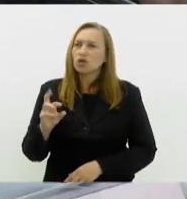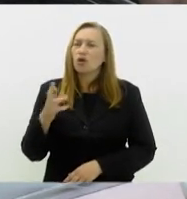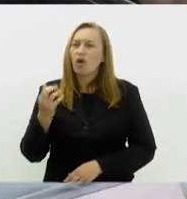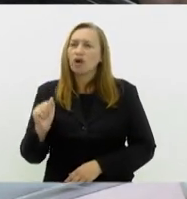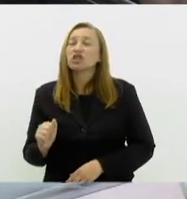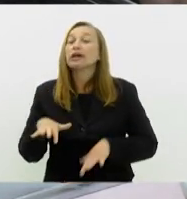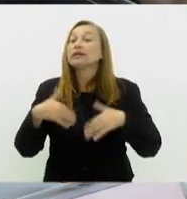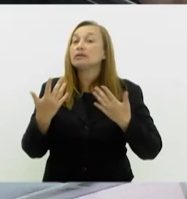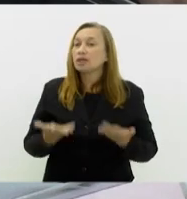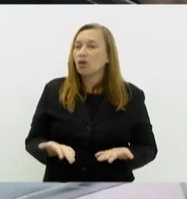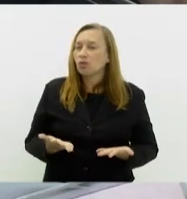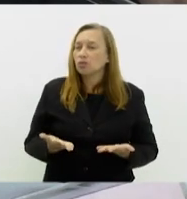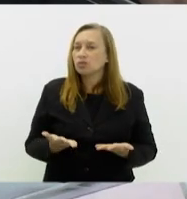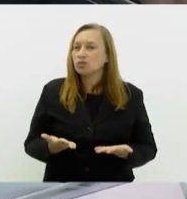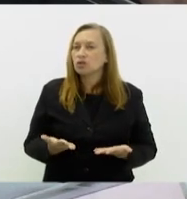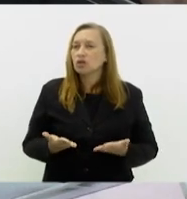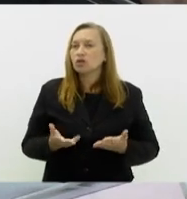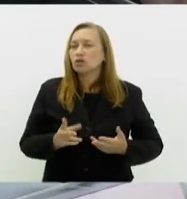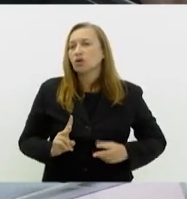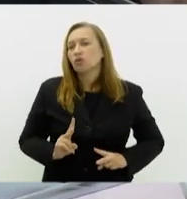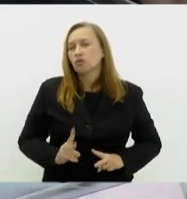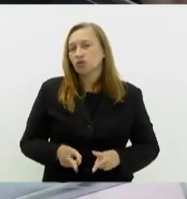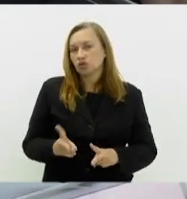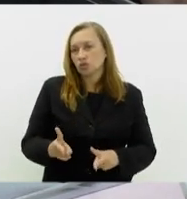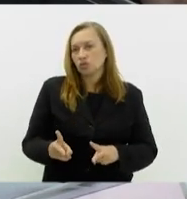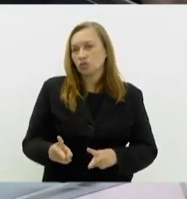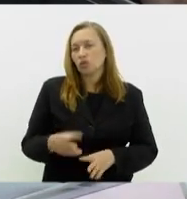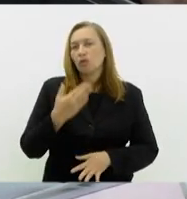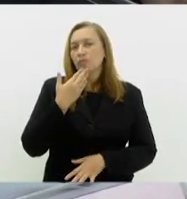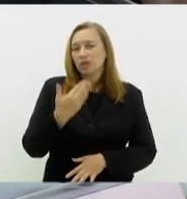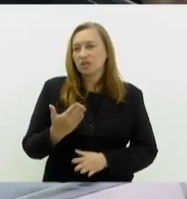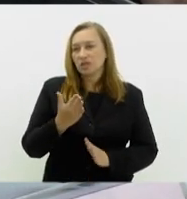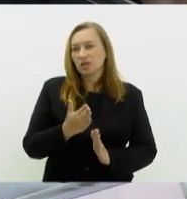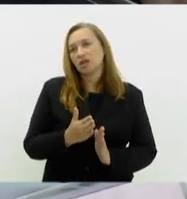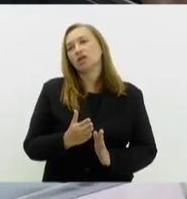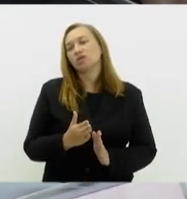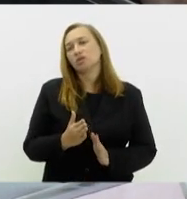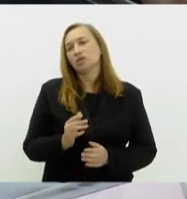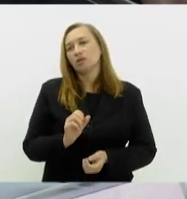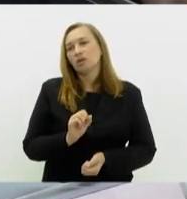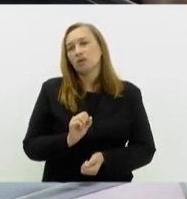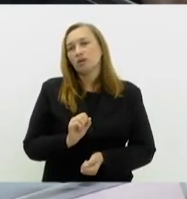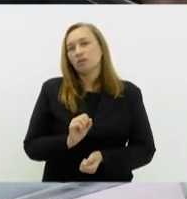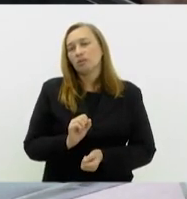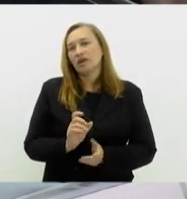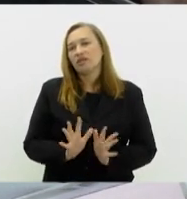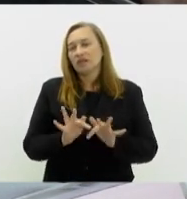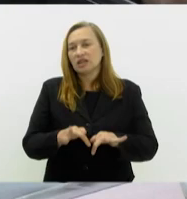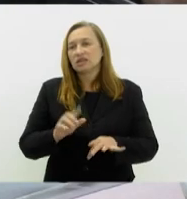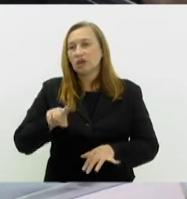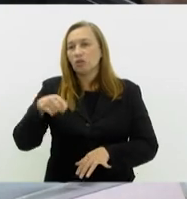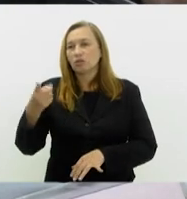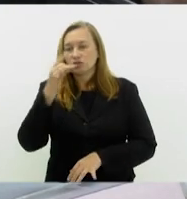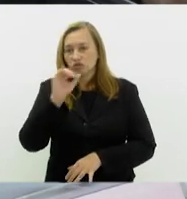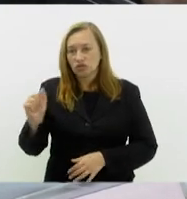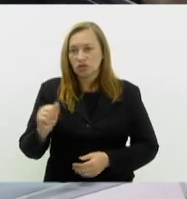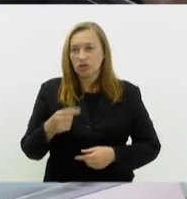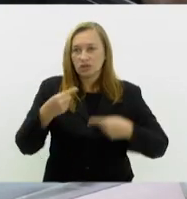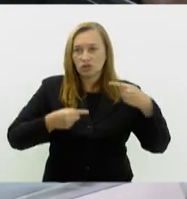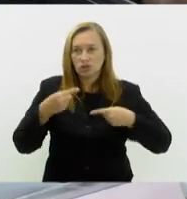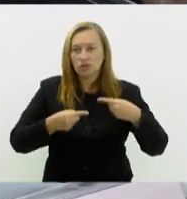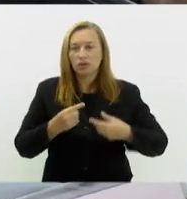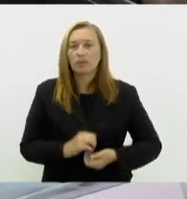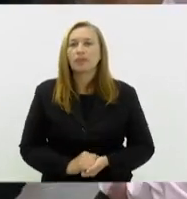então Eh eu eu mantenho realmente a prorrogação do prazo pra gente finalizar eh esse debate senhora